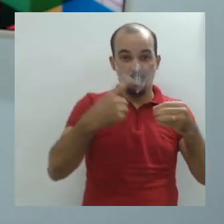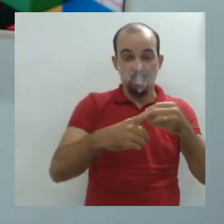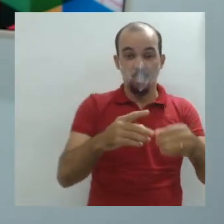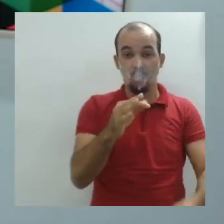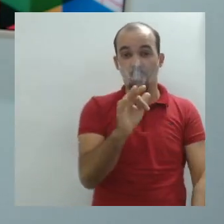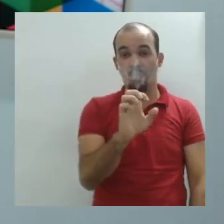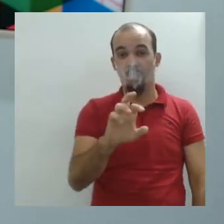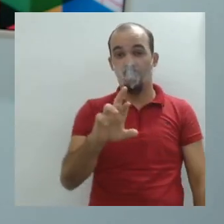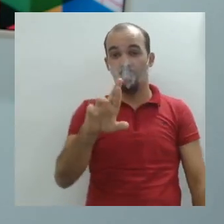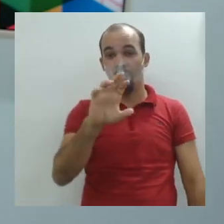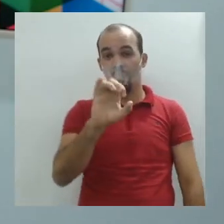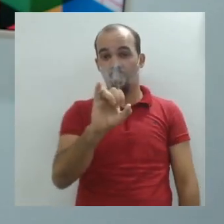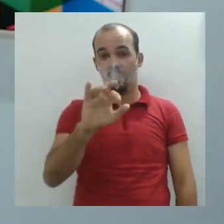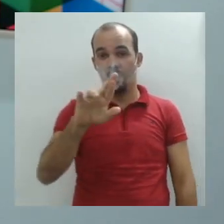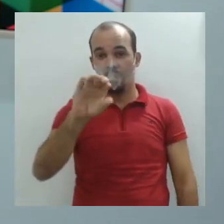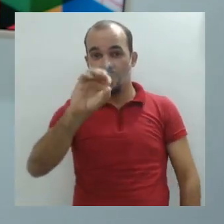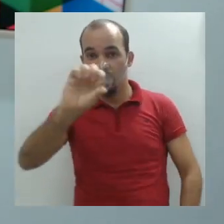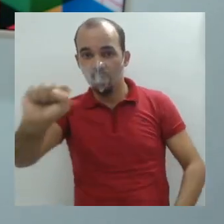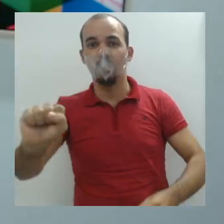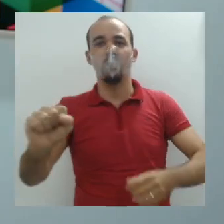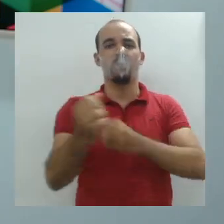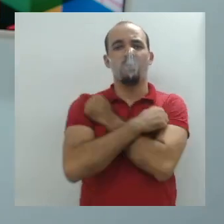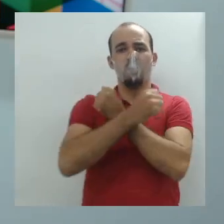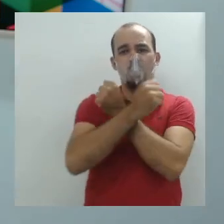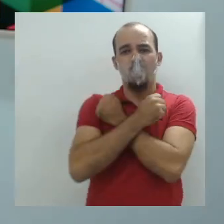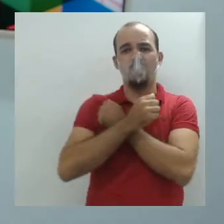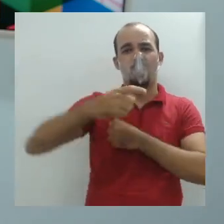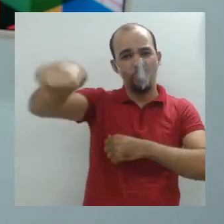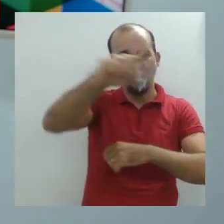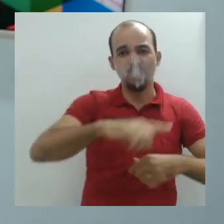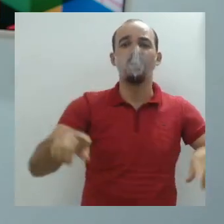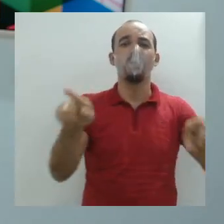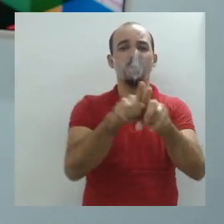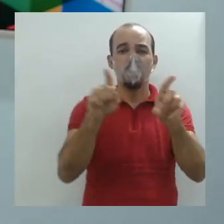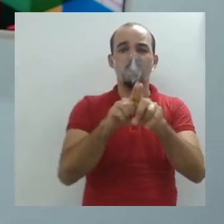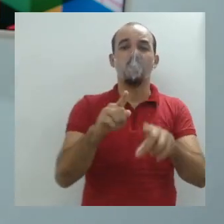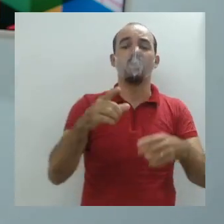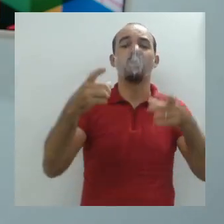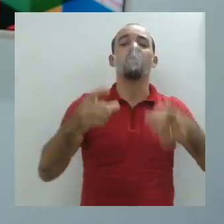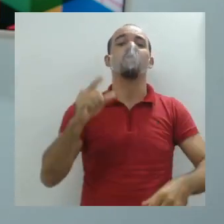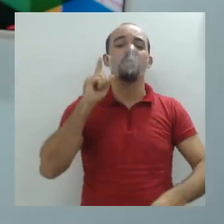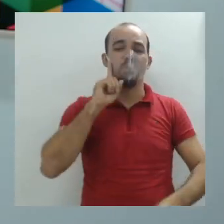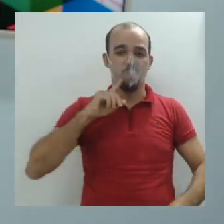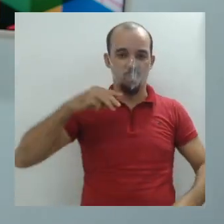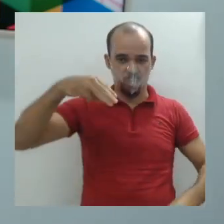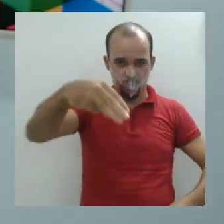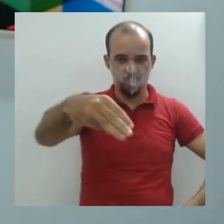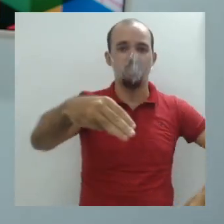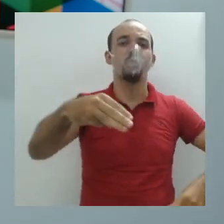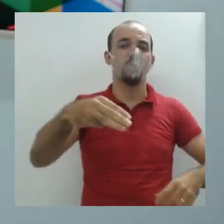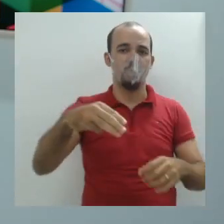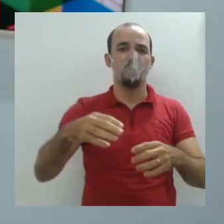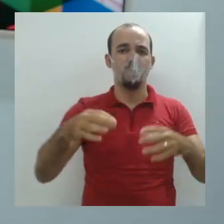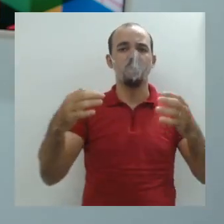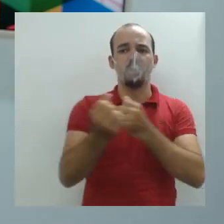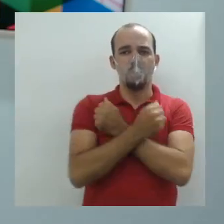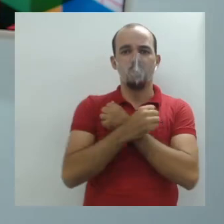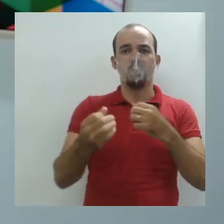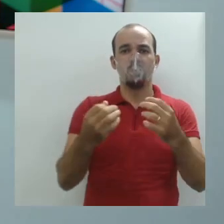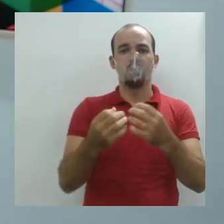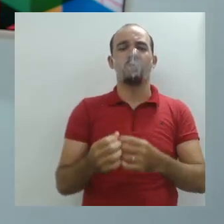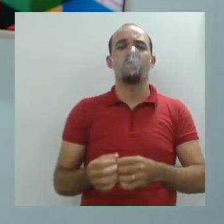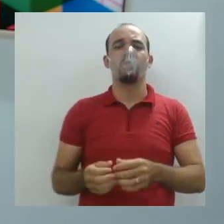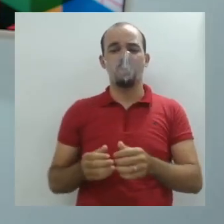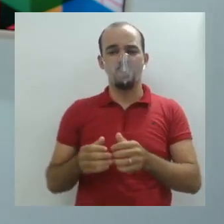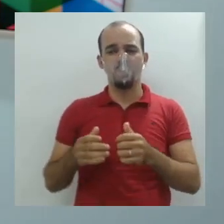abraço para aquele povo maravilhoso de lá, o povo do Engenho Moreno, meus amigos que estão lá, que acompanham a nossa trajetória na